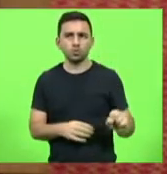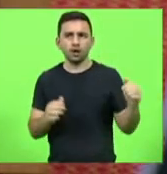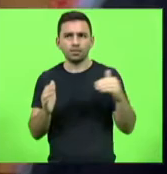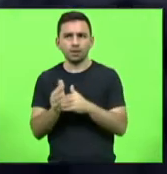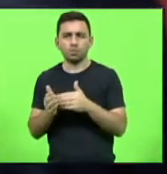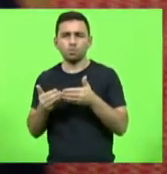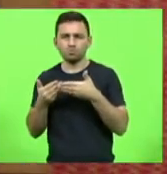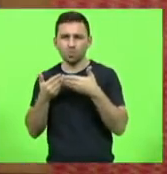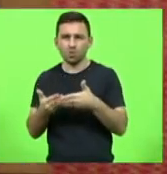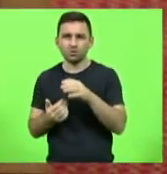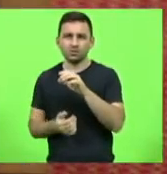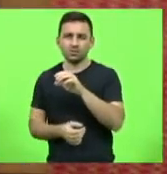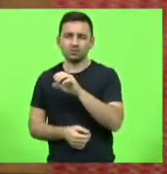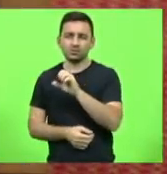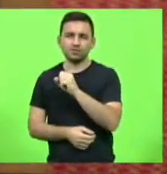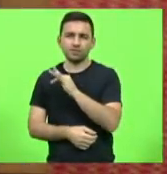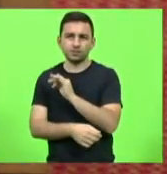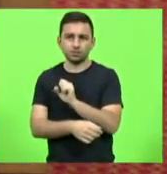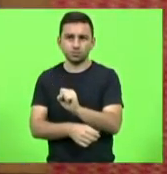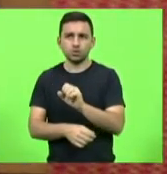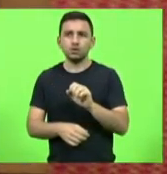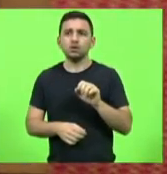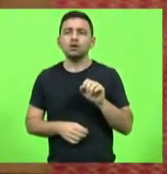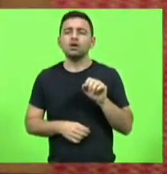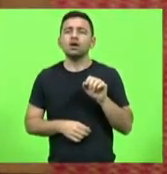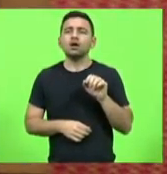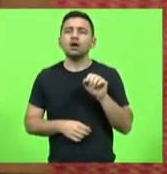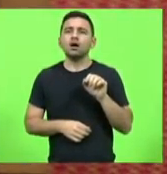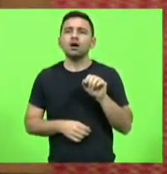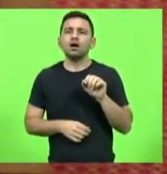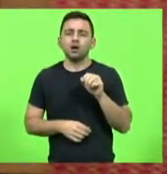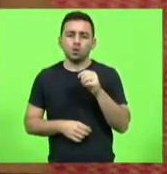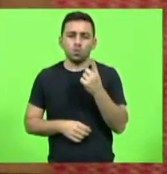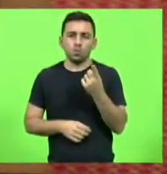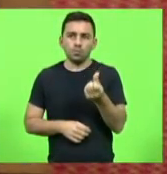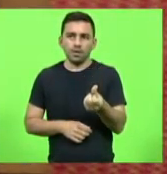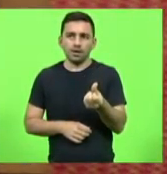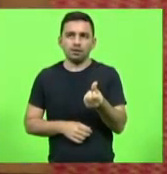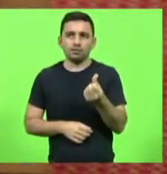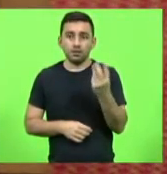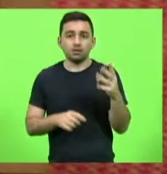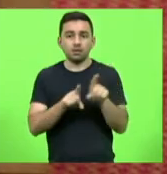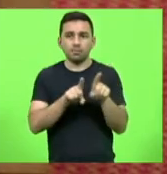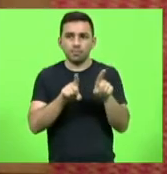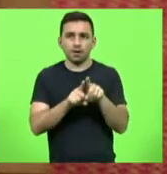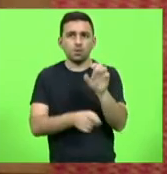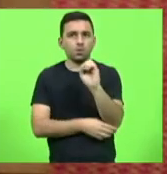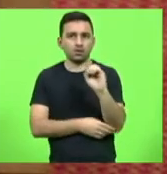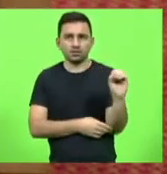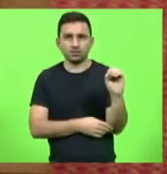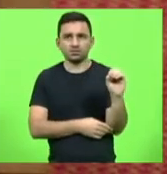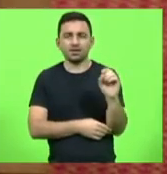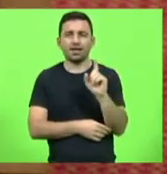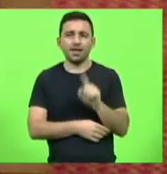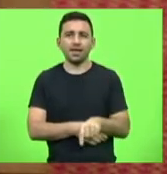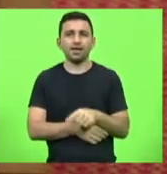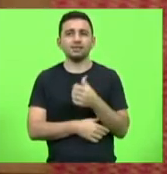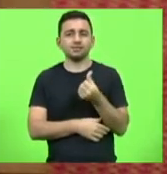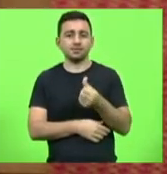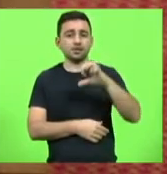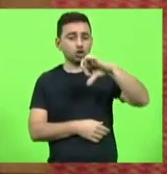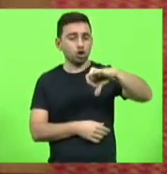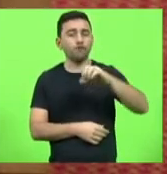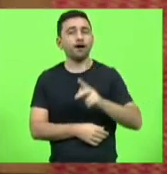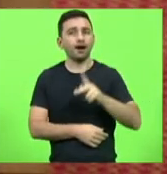São Francisco, e a nossa, o 63, lá no extremo oeste. São 69